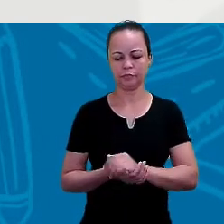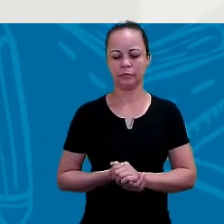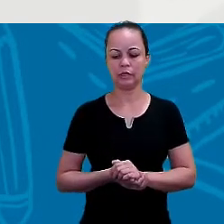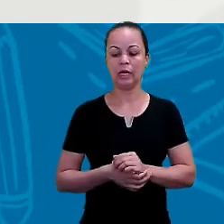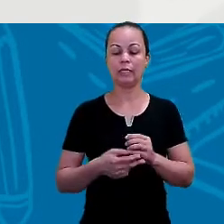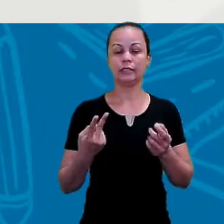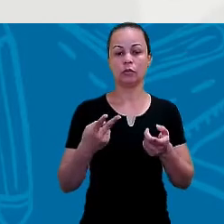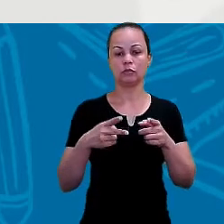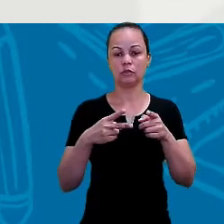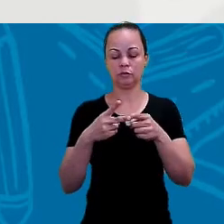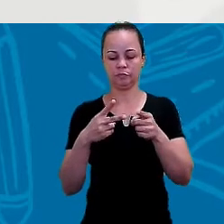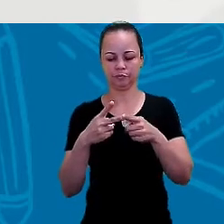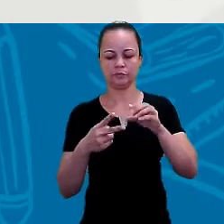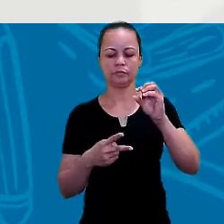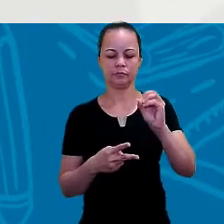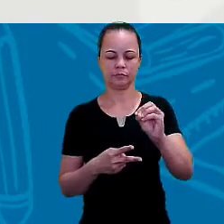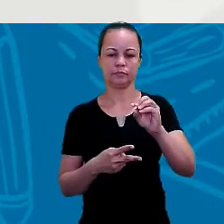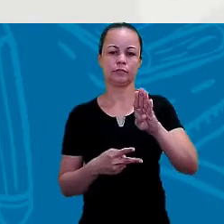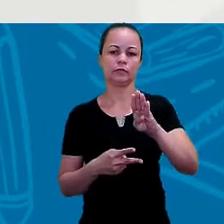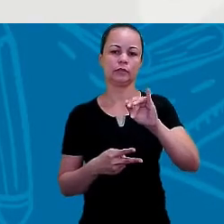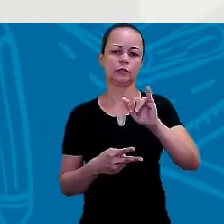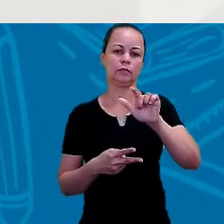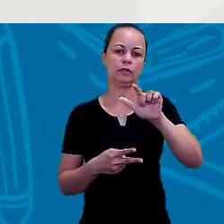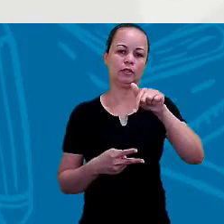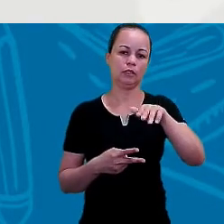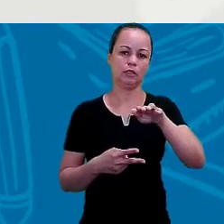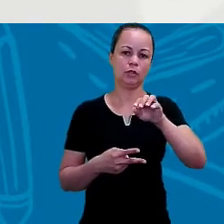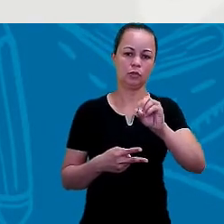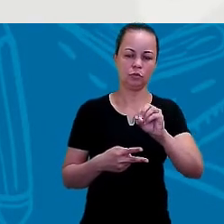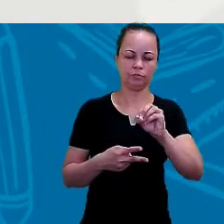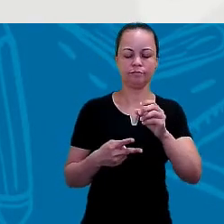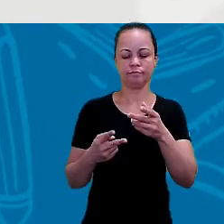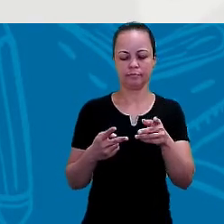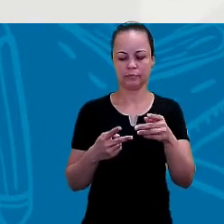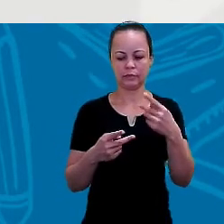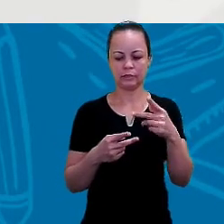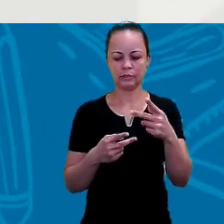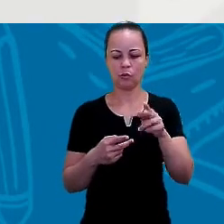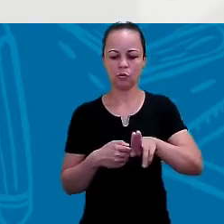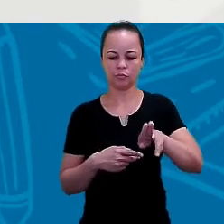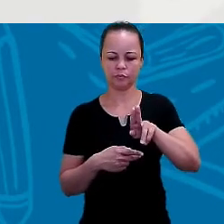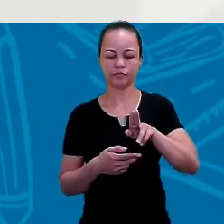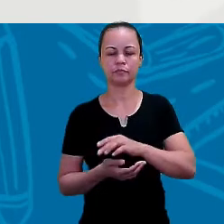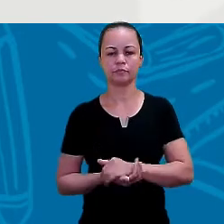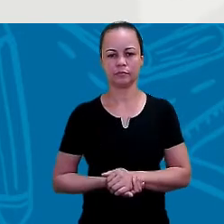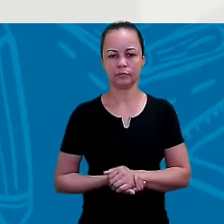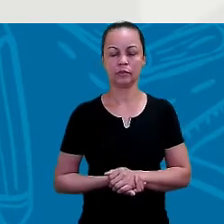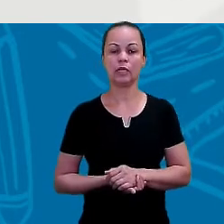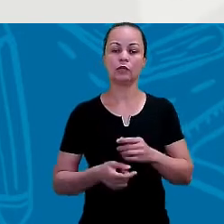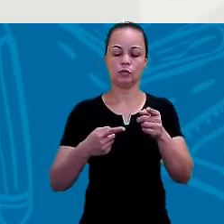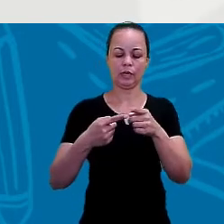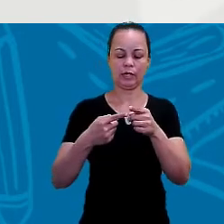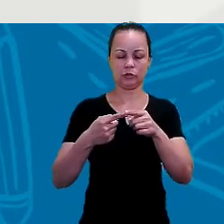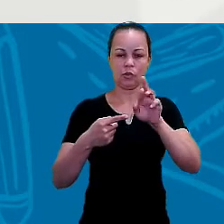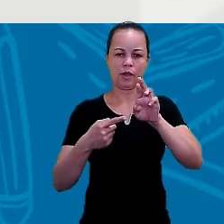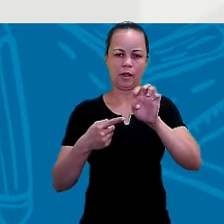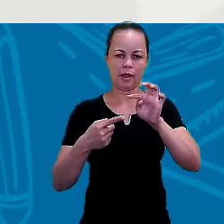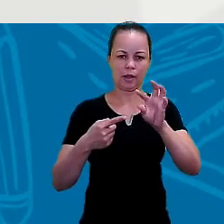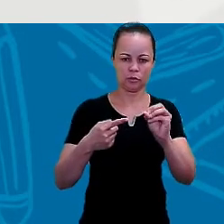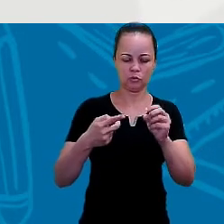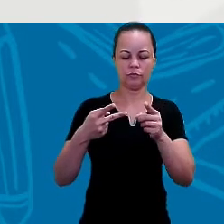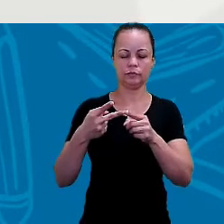os oblíquos. Então, temos dois tipos para pronomes pessoais. Do caso reto e do caso